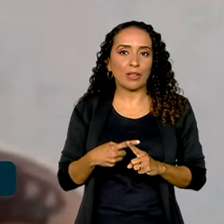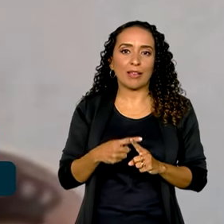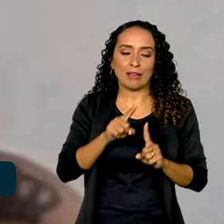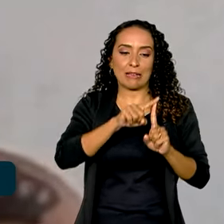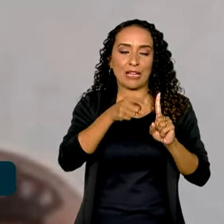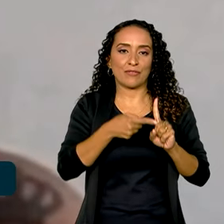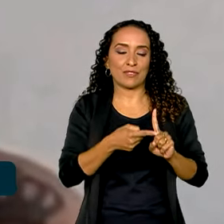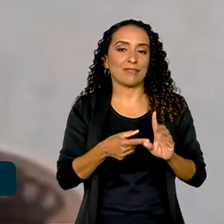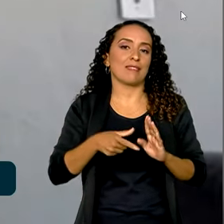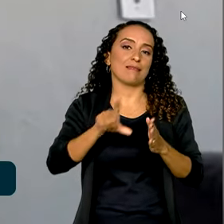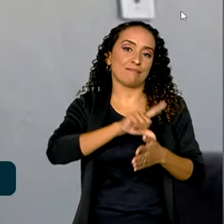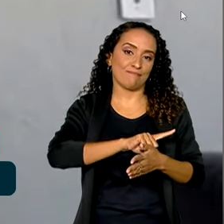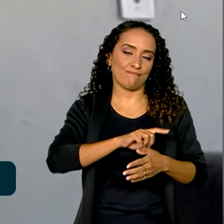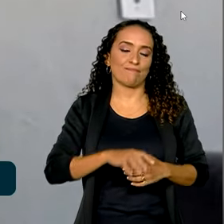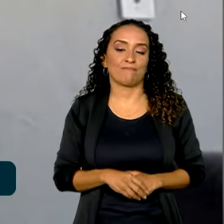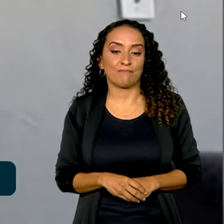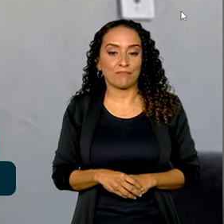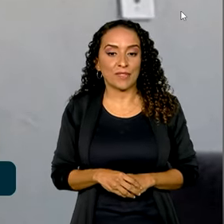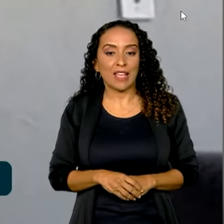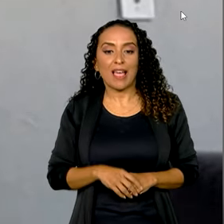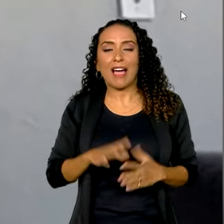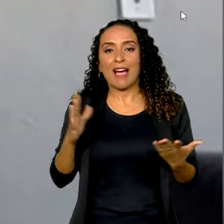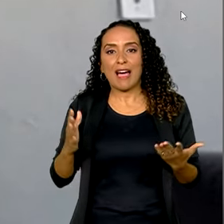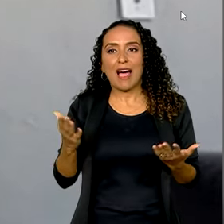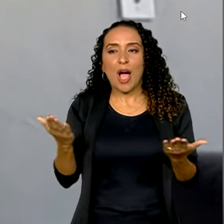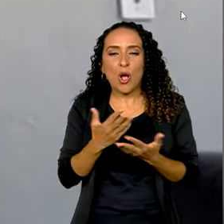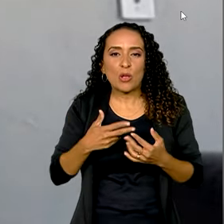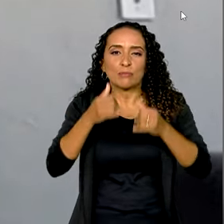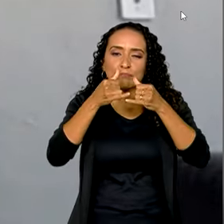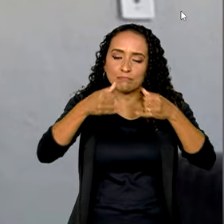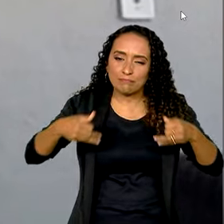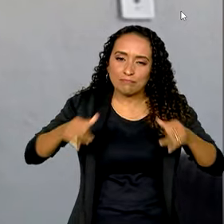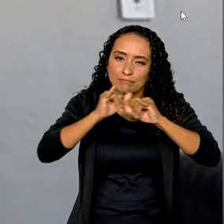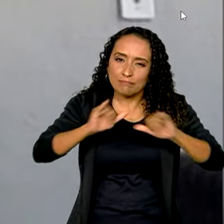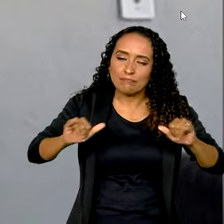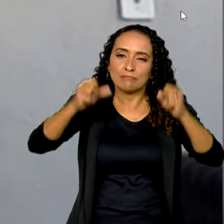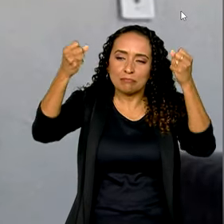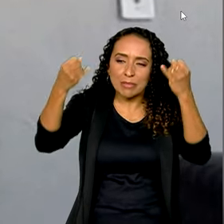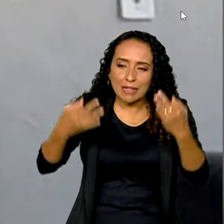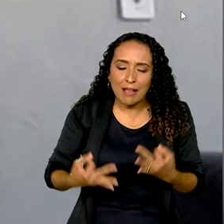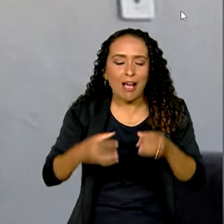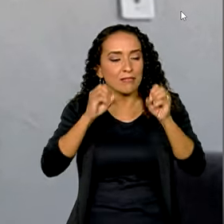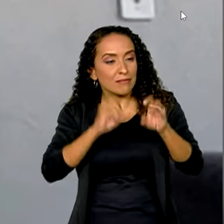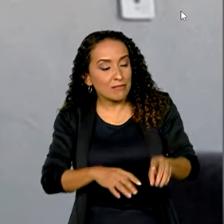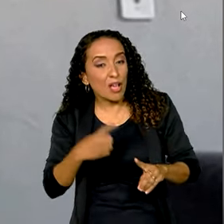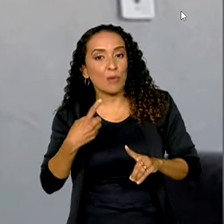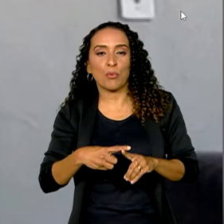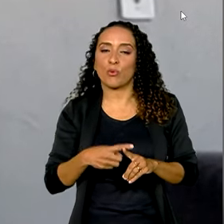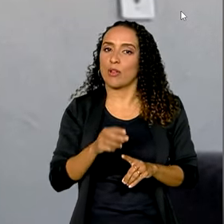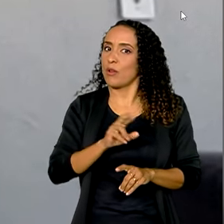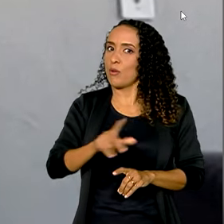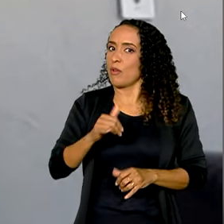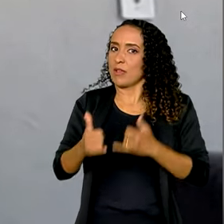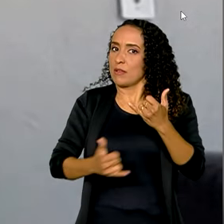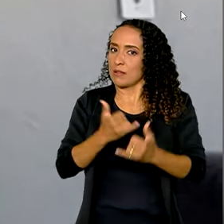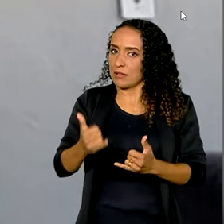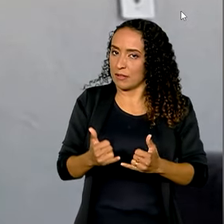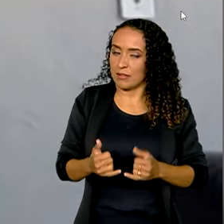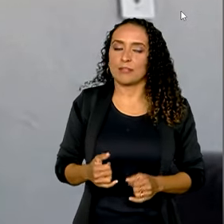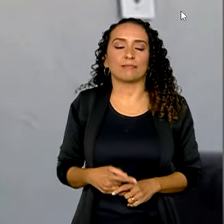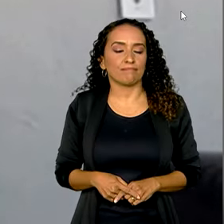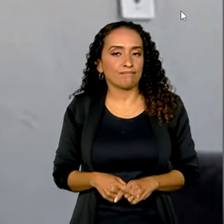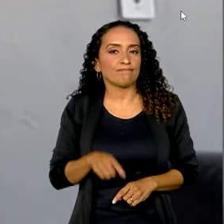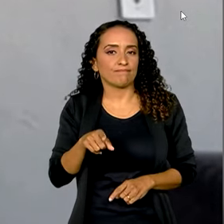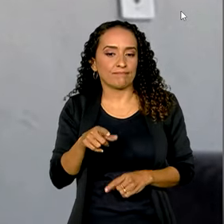gravidez precoce é algo que tem que ser dito tem que ser ensinado porque não é brincadeira você